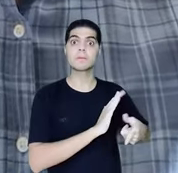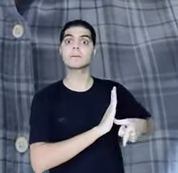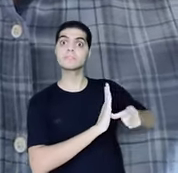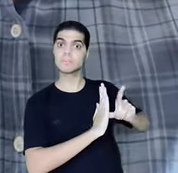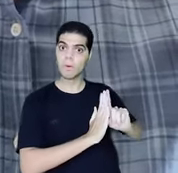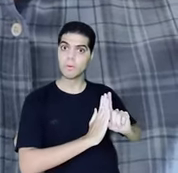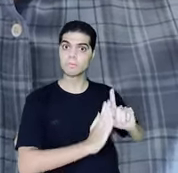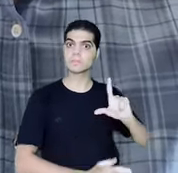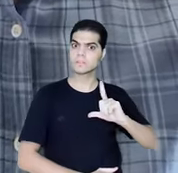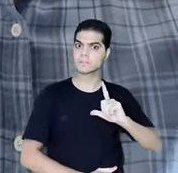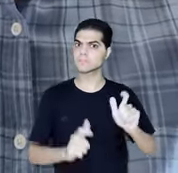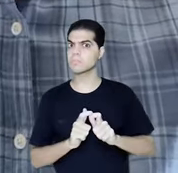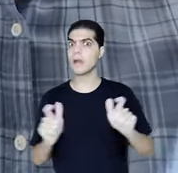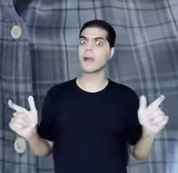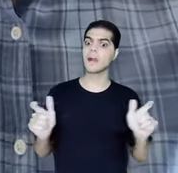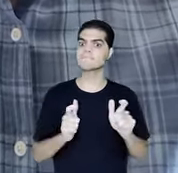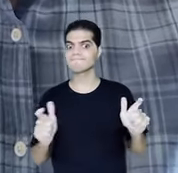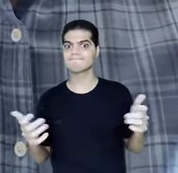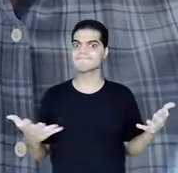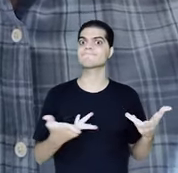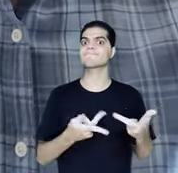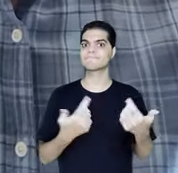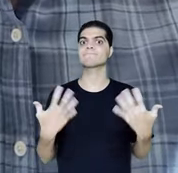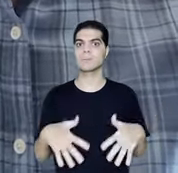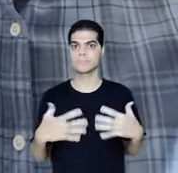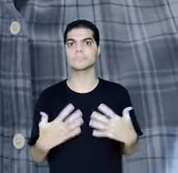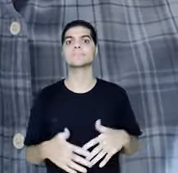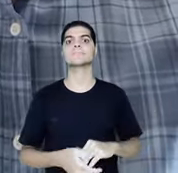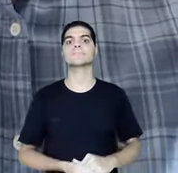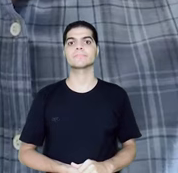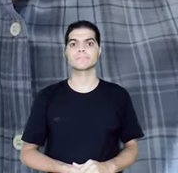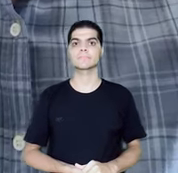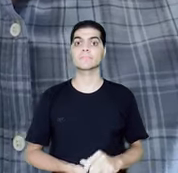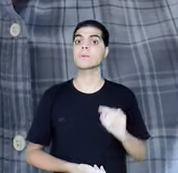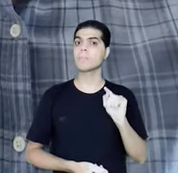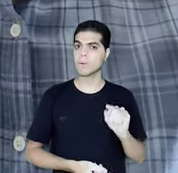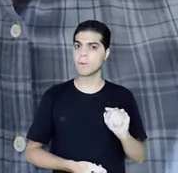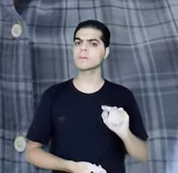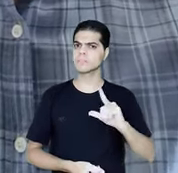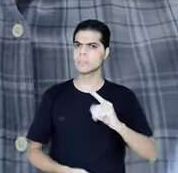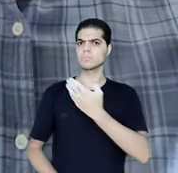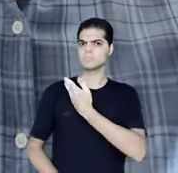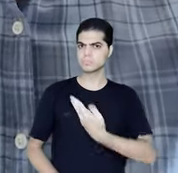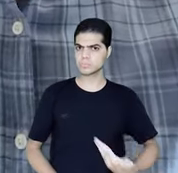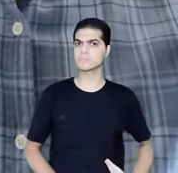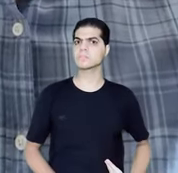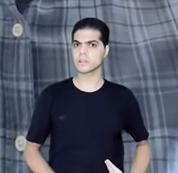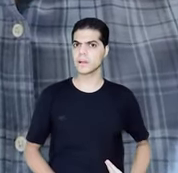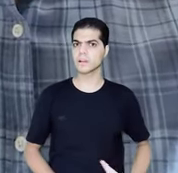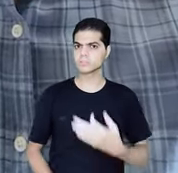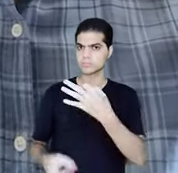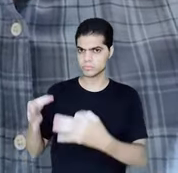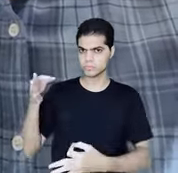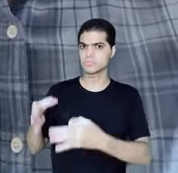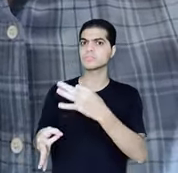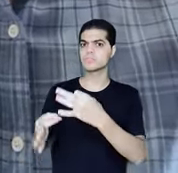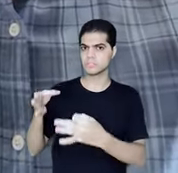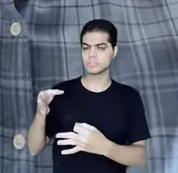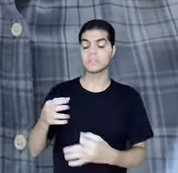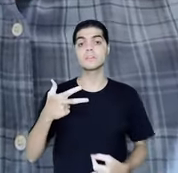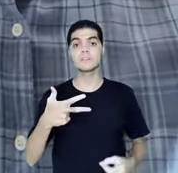de dimensão e qualidades inéditas. Dentro do próprio Estado, na justiça e